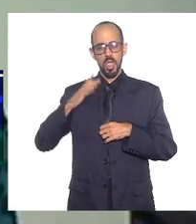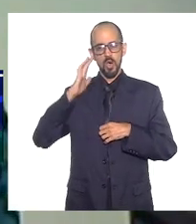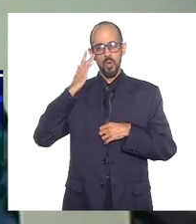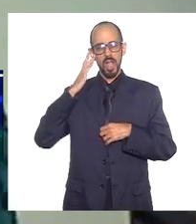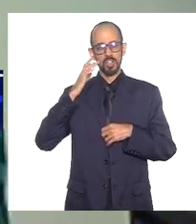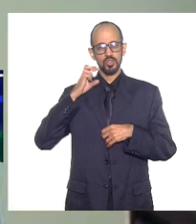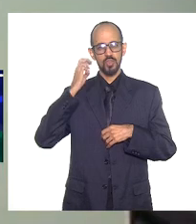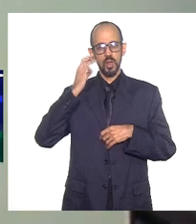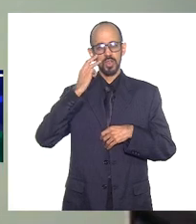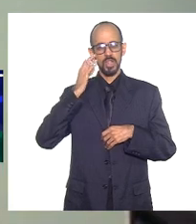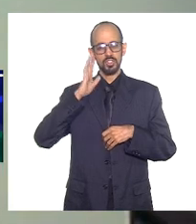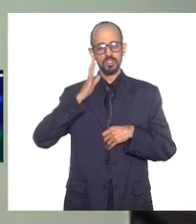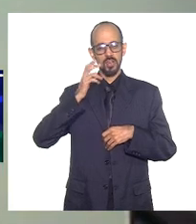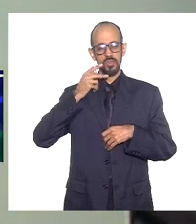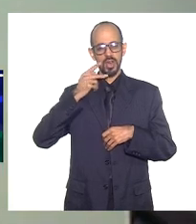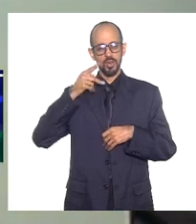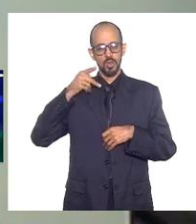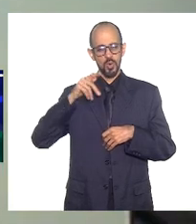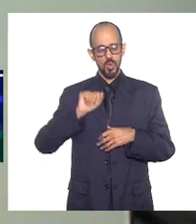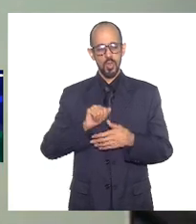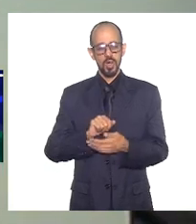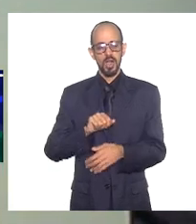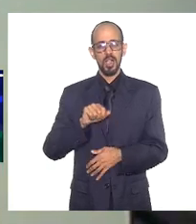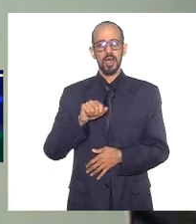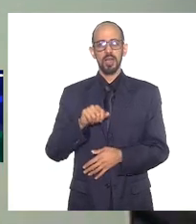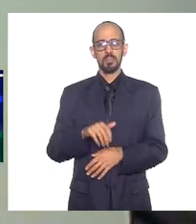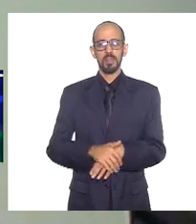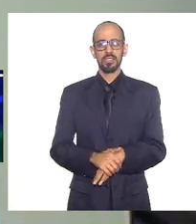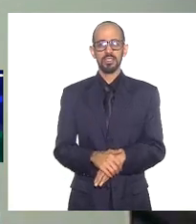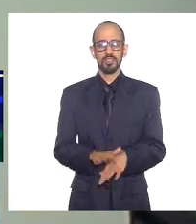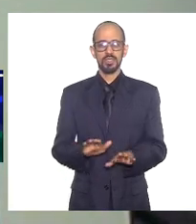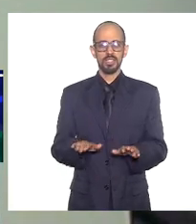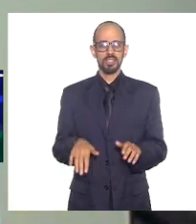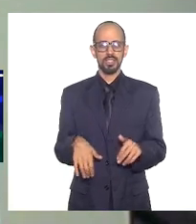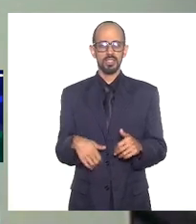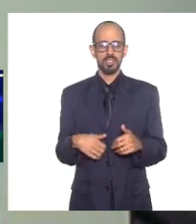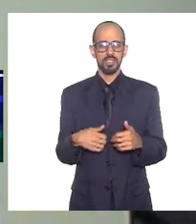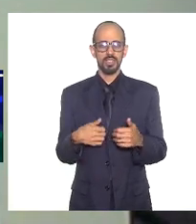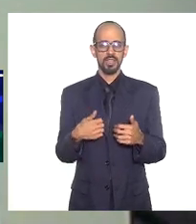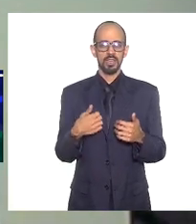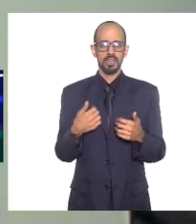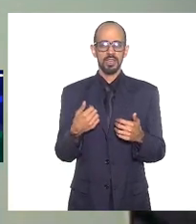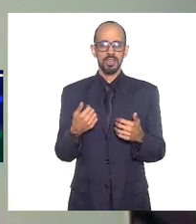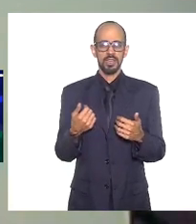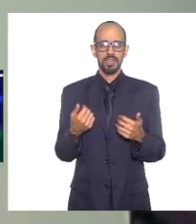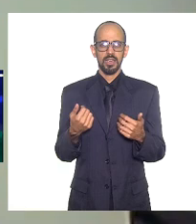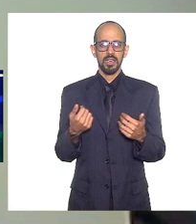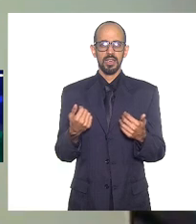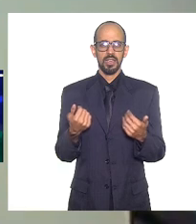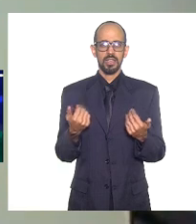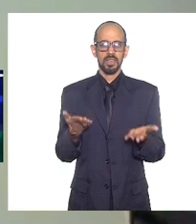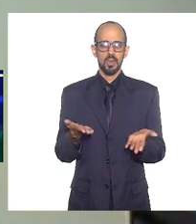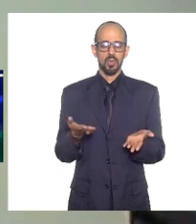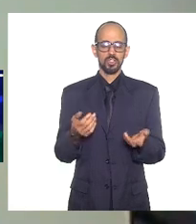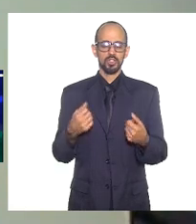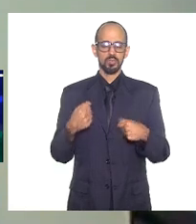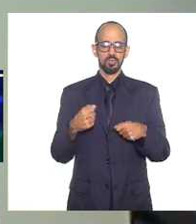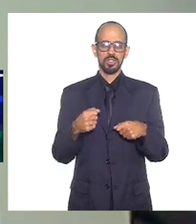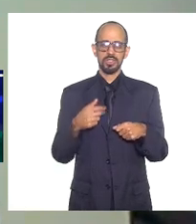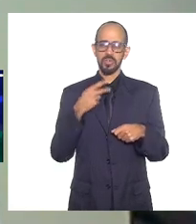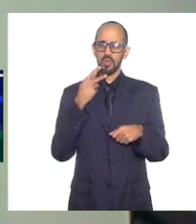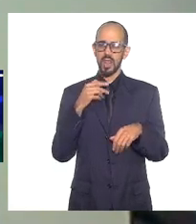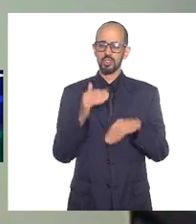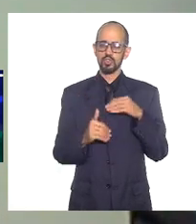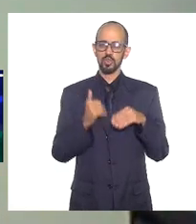já falou en passant sobre isso. E eu acho que a gente tem que começar a fazer aqui, sobretudo